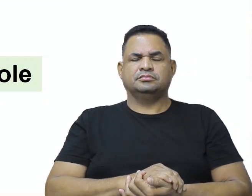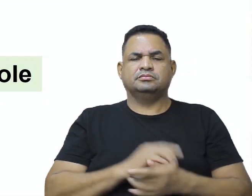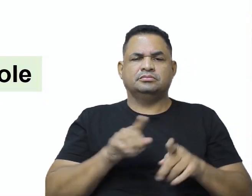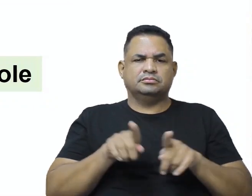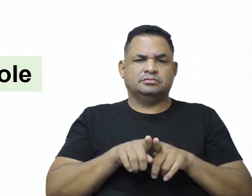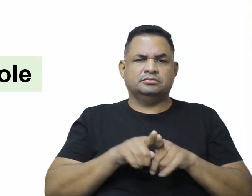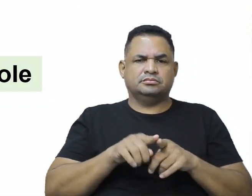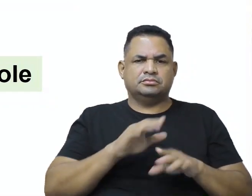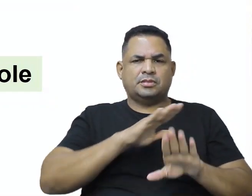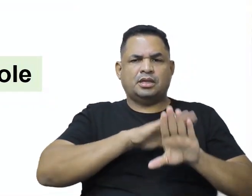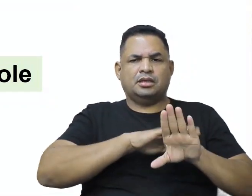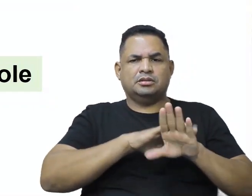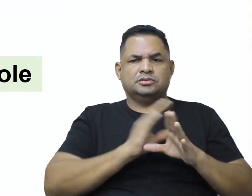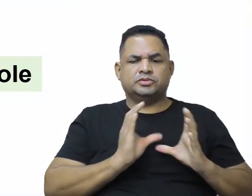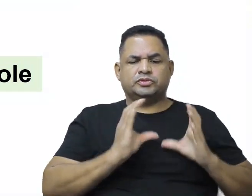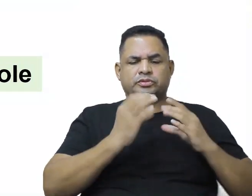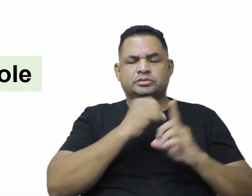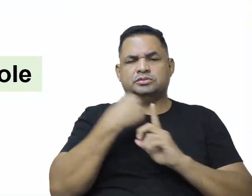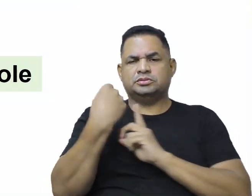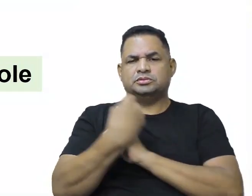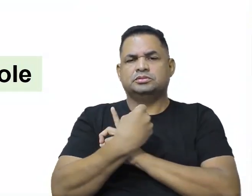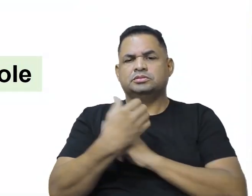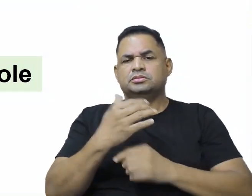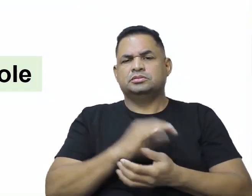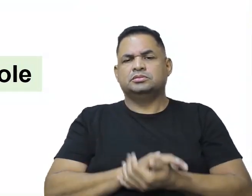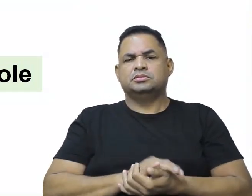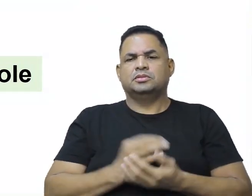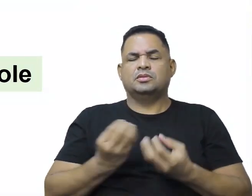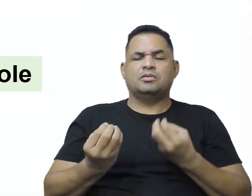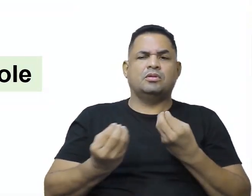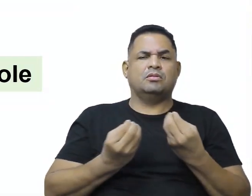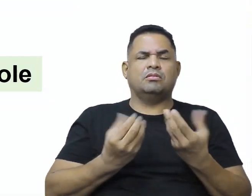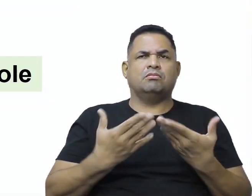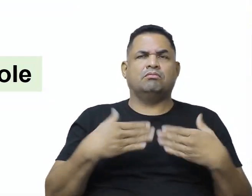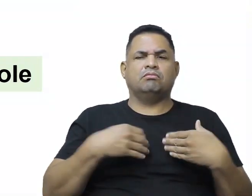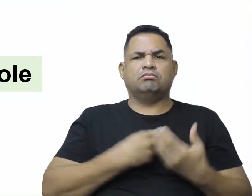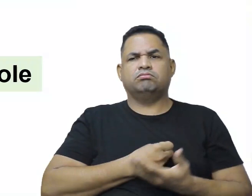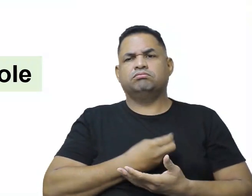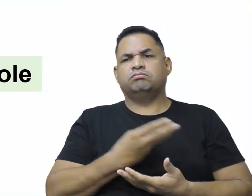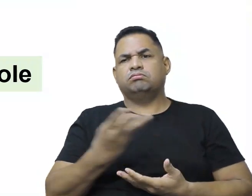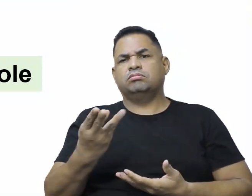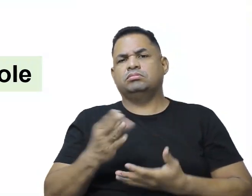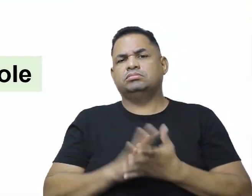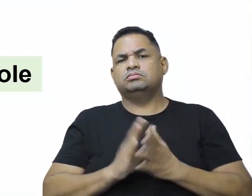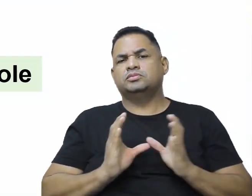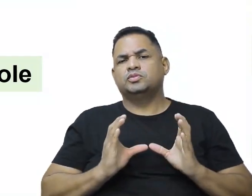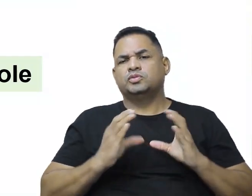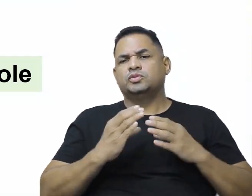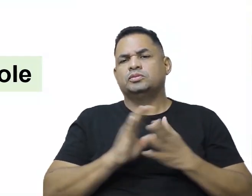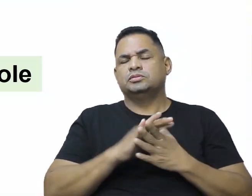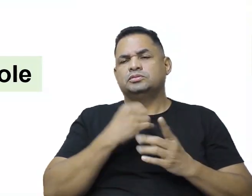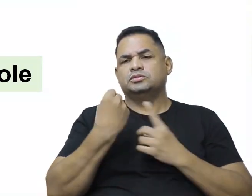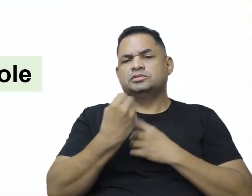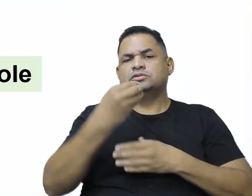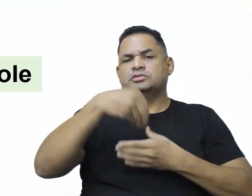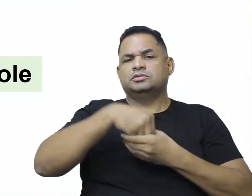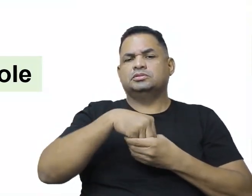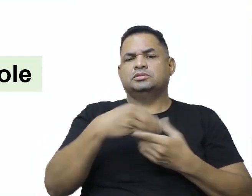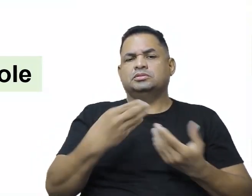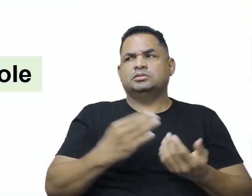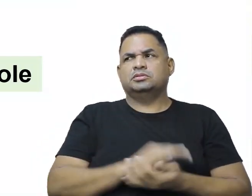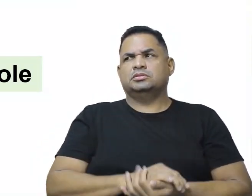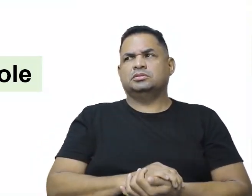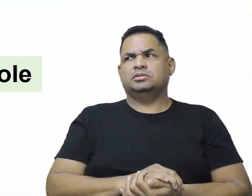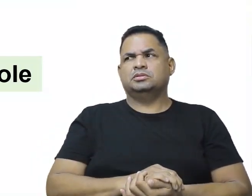também a ideologia e grupo social né o quanto que o grupo social da qual você faz parte